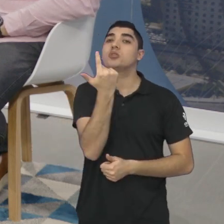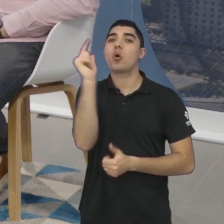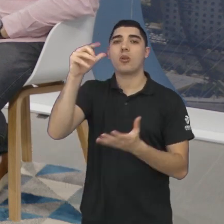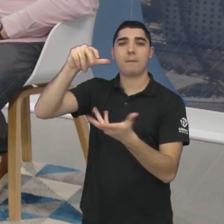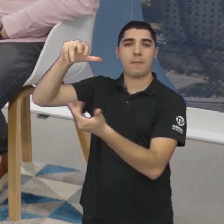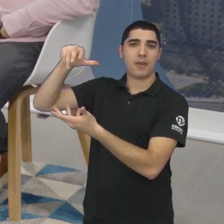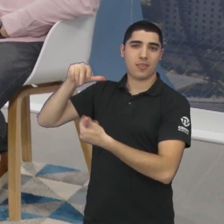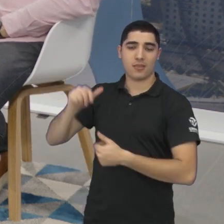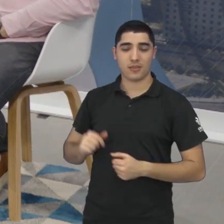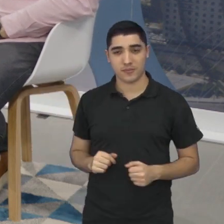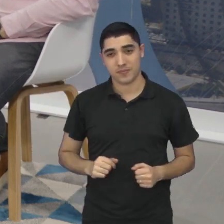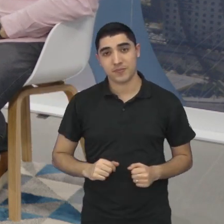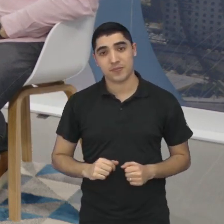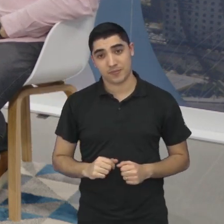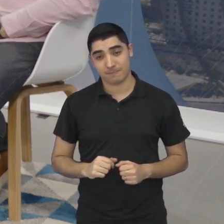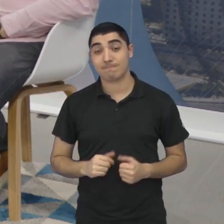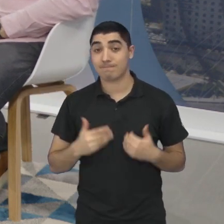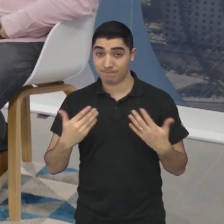expansão.